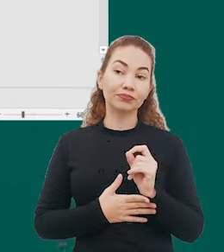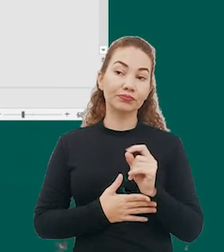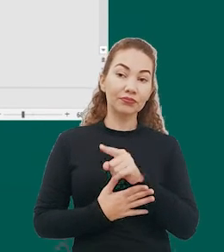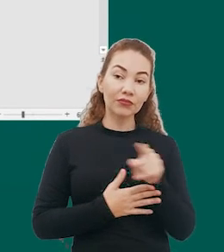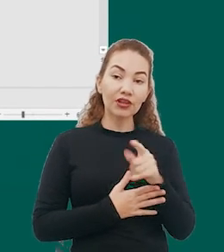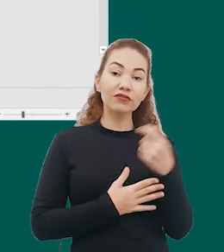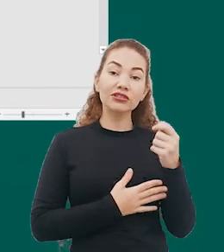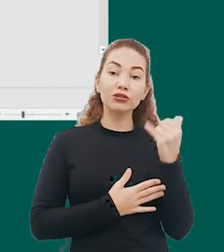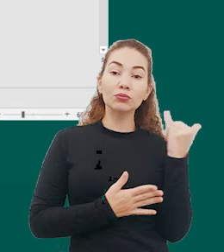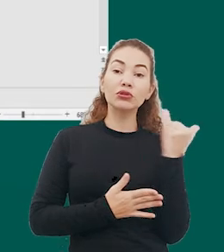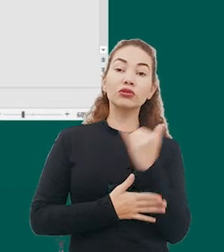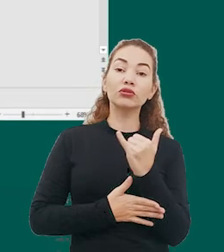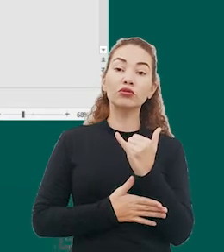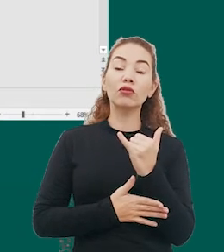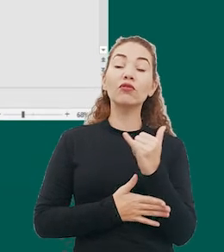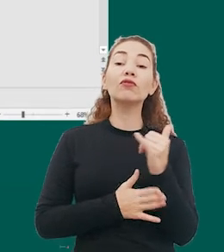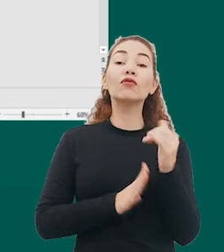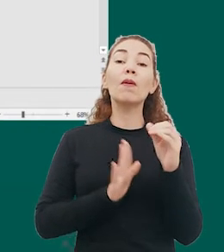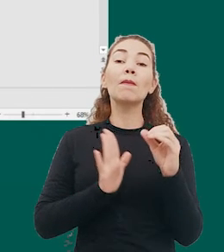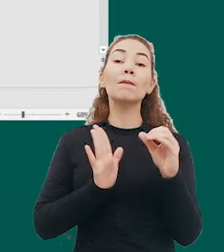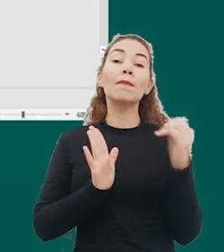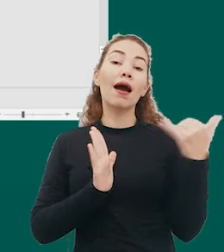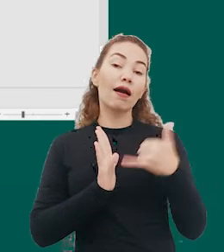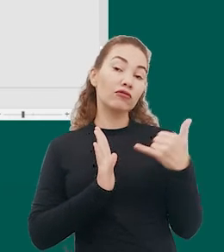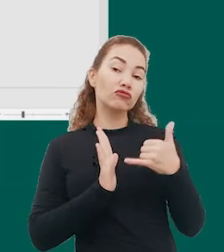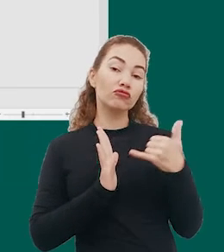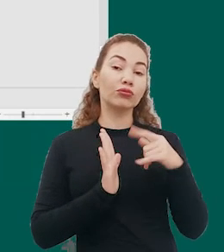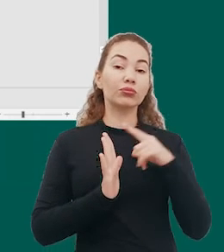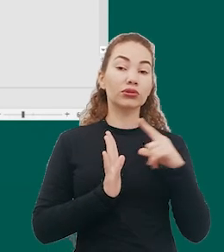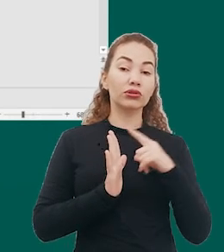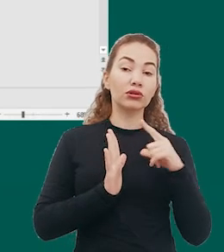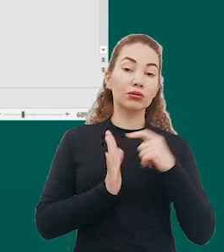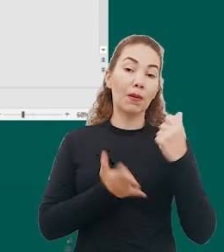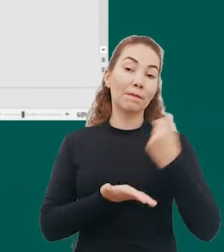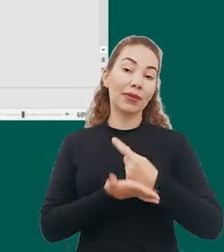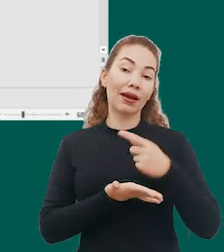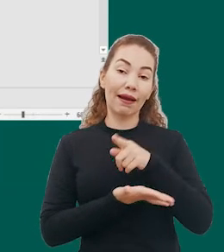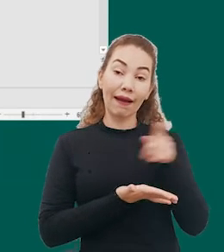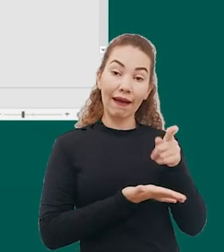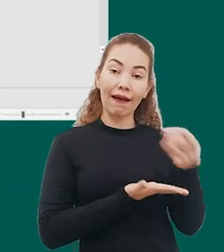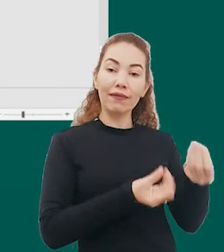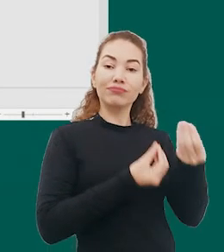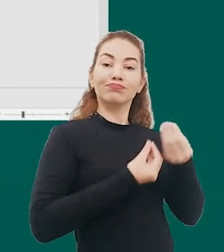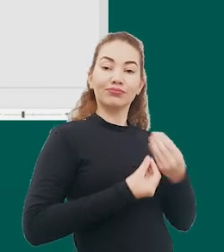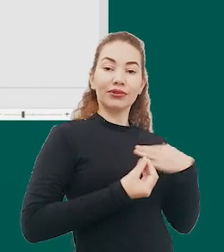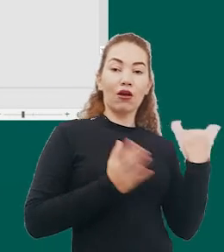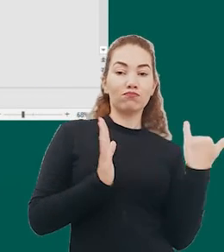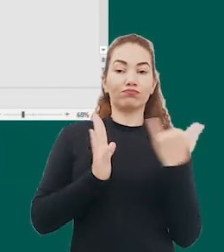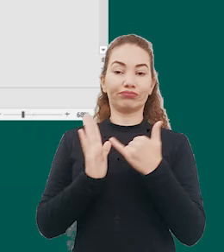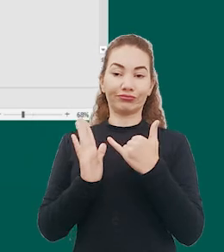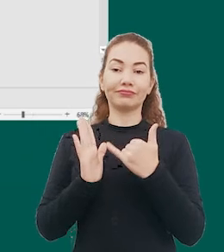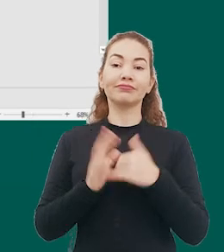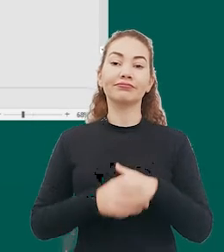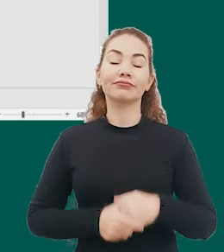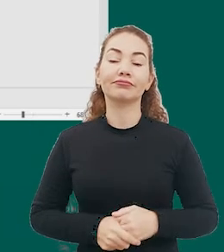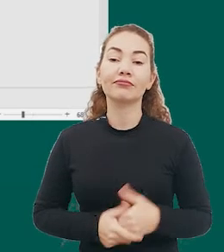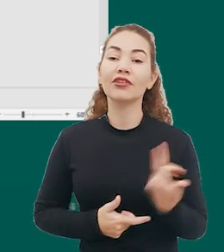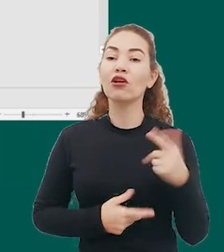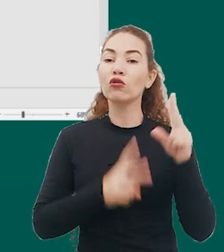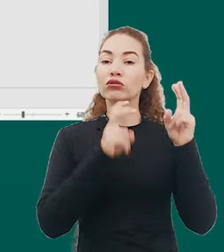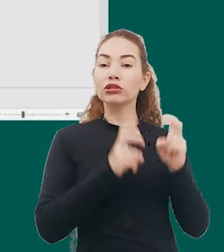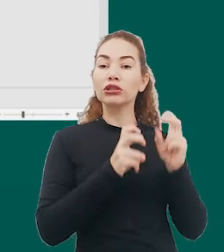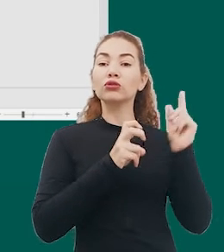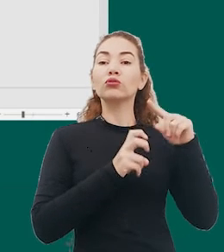vocês precisam informar, então, os dados que a fonte pagadora irá colocar para vocês. Outra questão é a